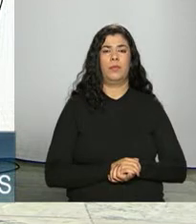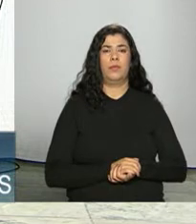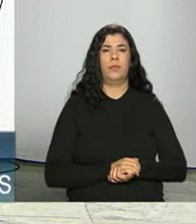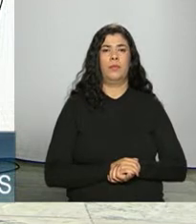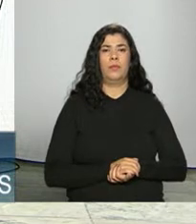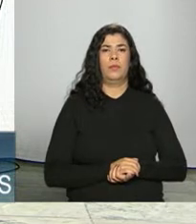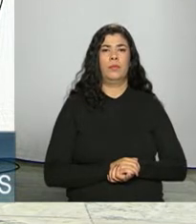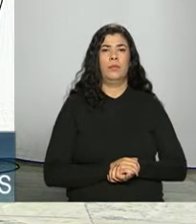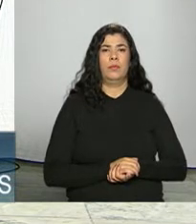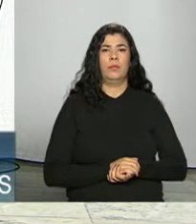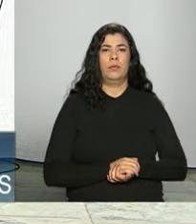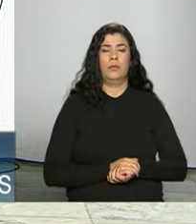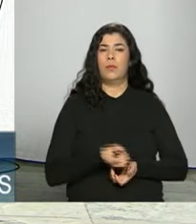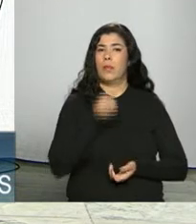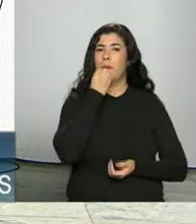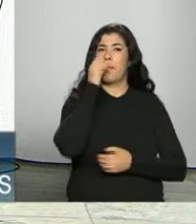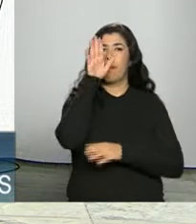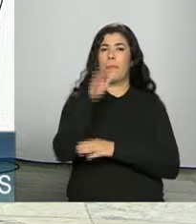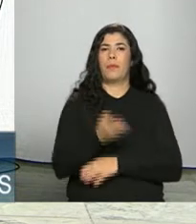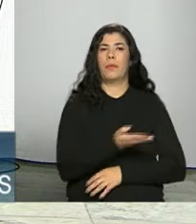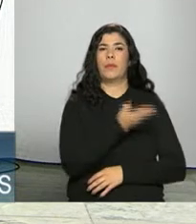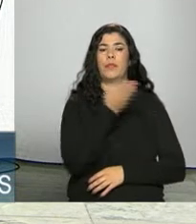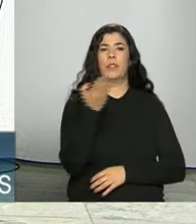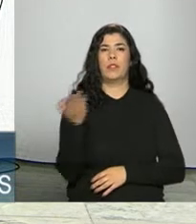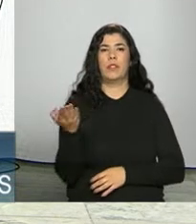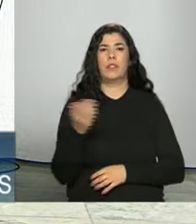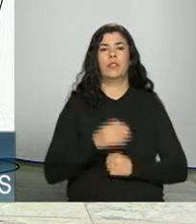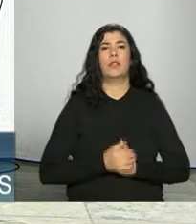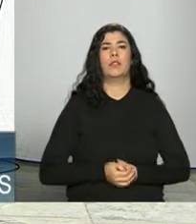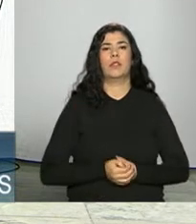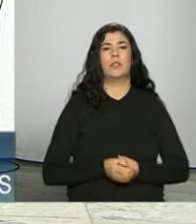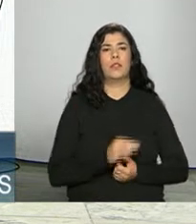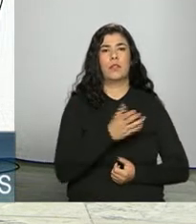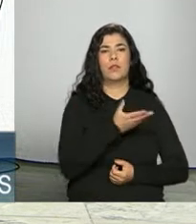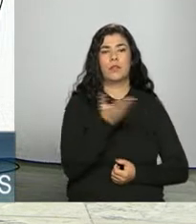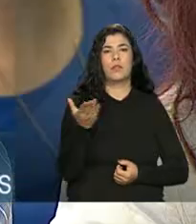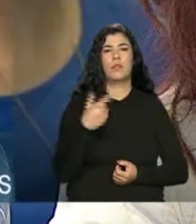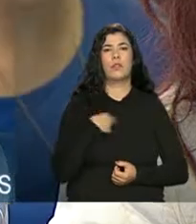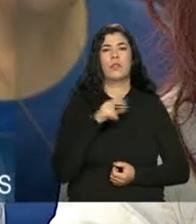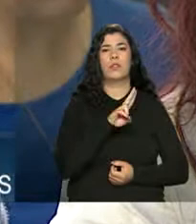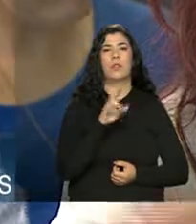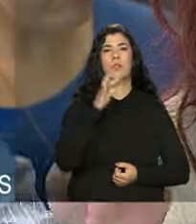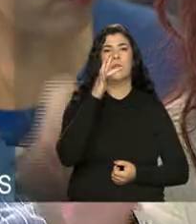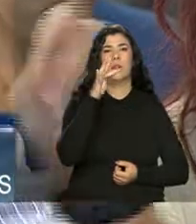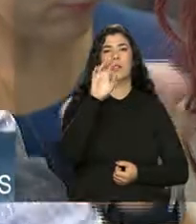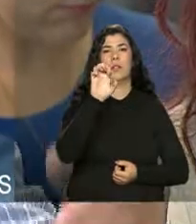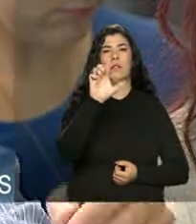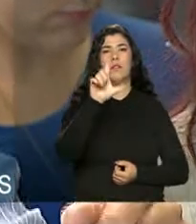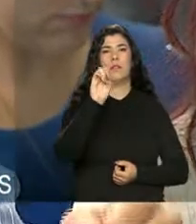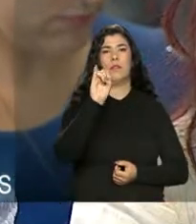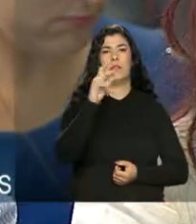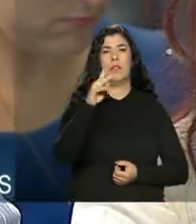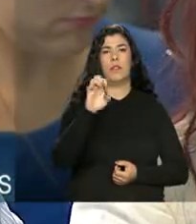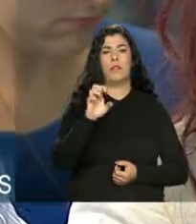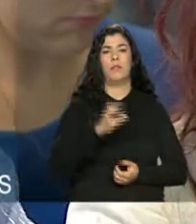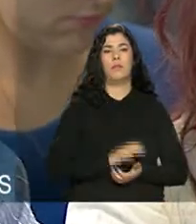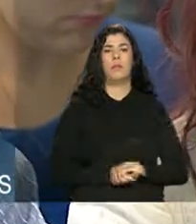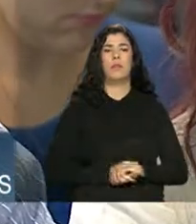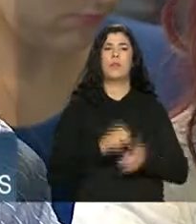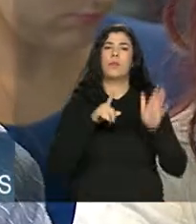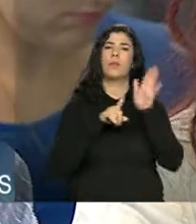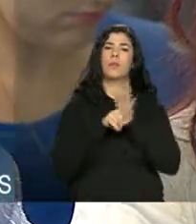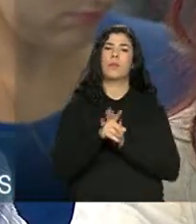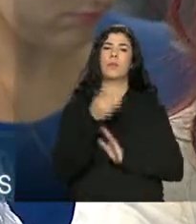Oi boa tarde ministros Boa tarde já todos Felippe Mattoso do portal G1 minha pergunta para o senhor